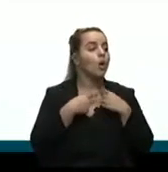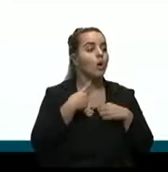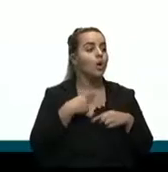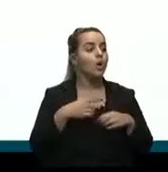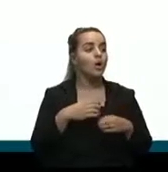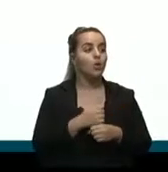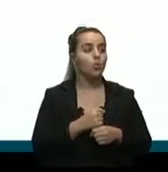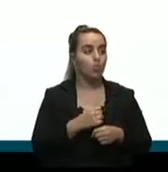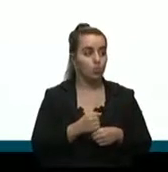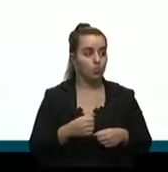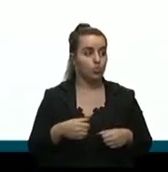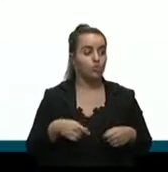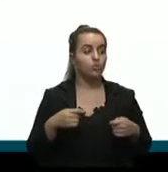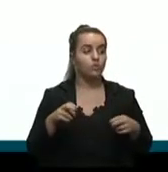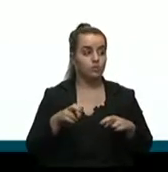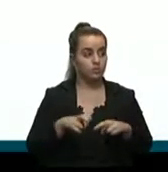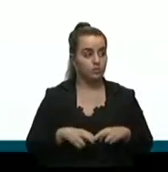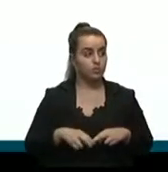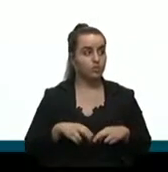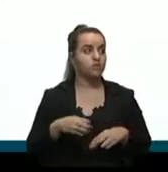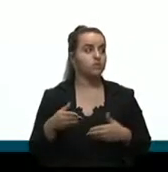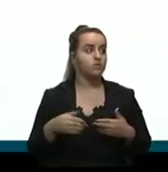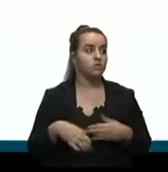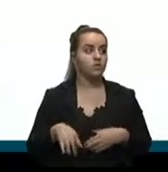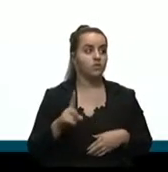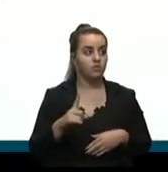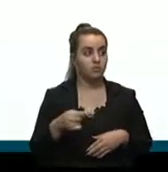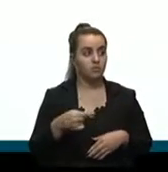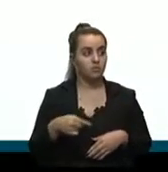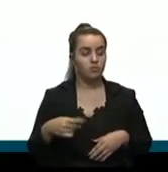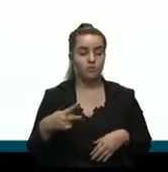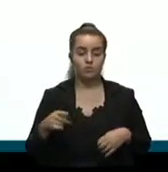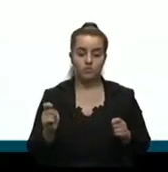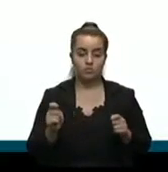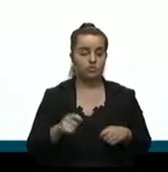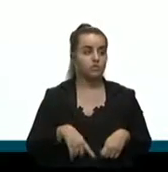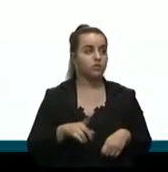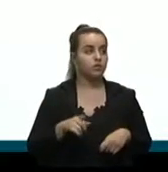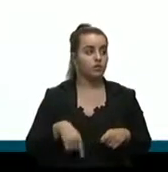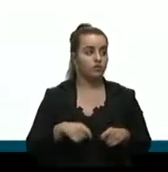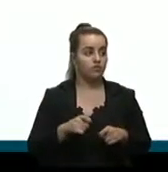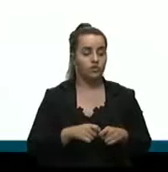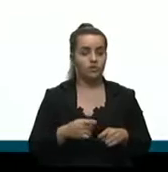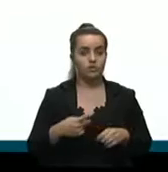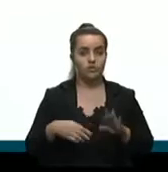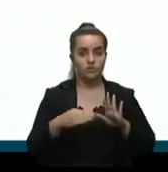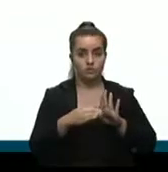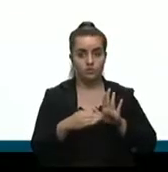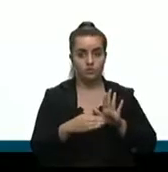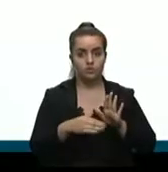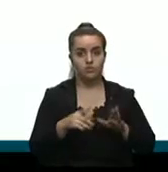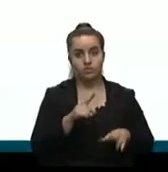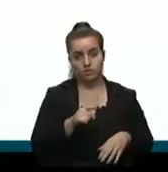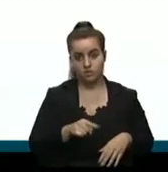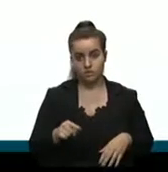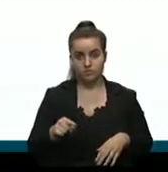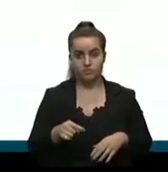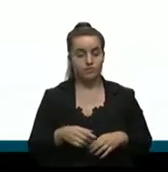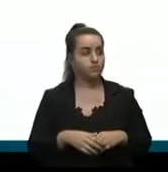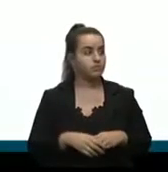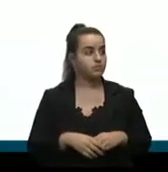calcular. Por isso, 1 menos a probabilidade a ser determinada por meio da tabela Z.